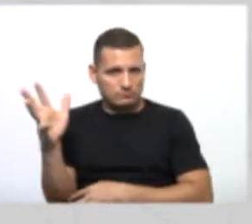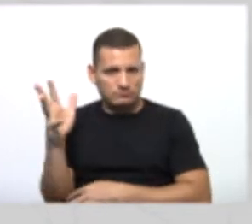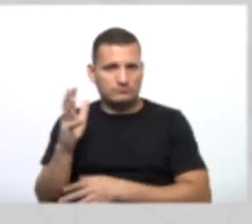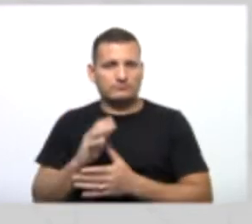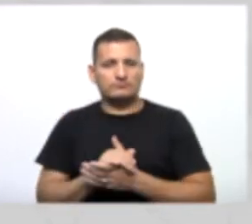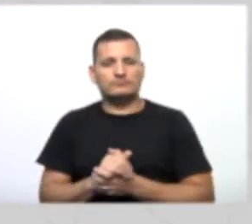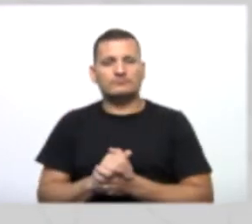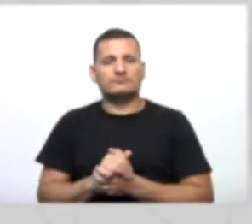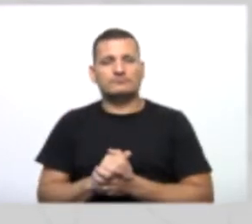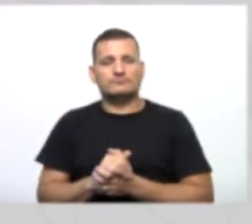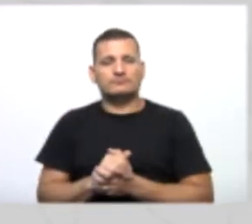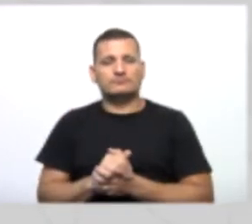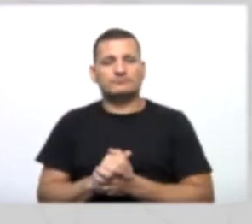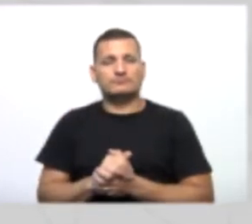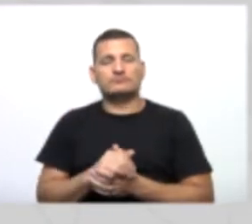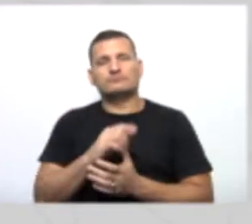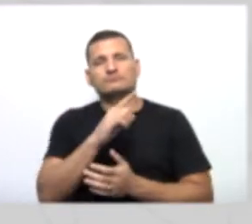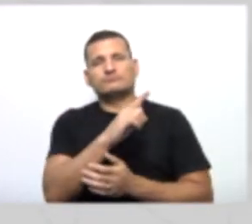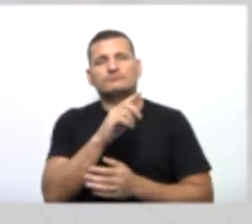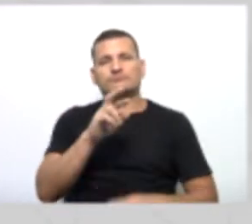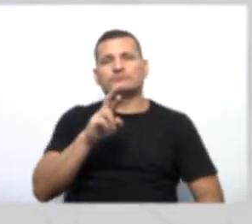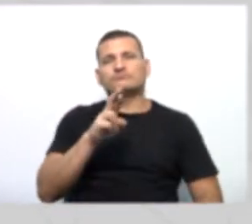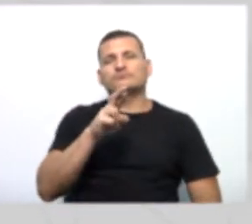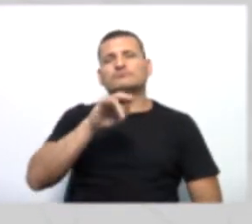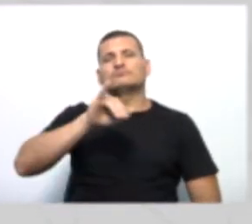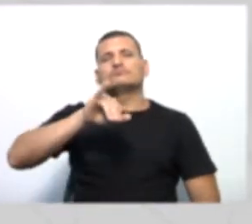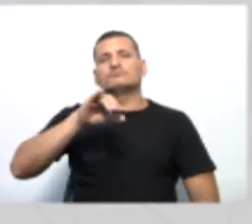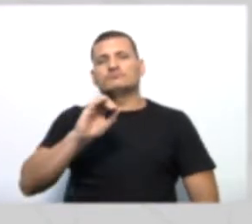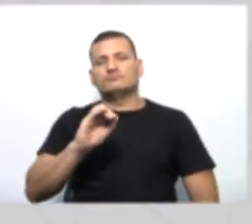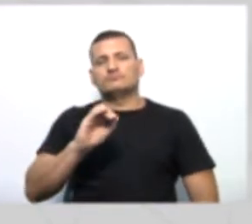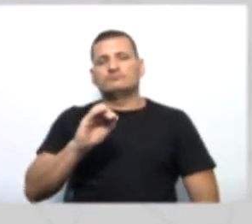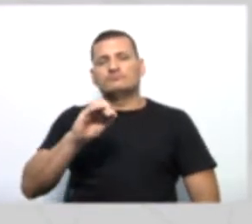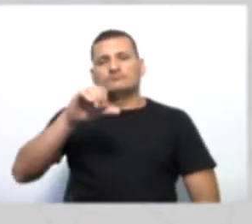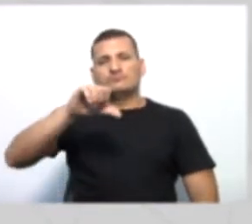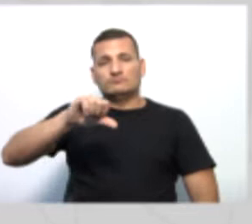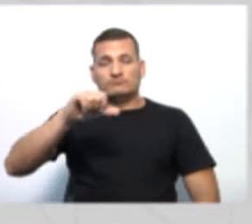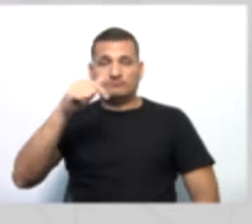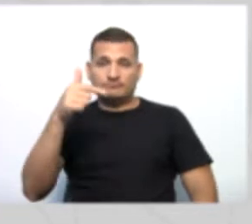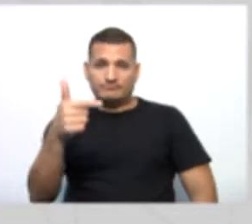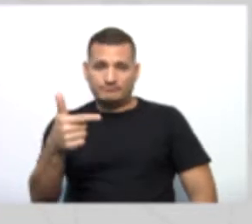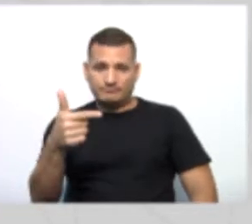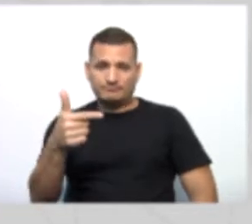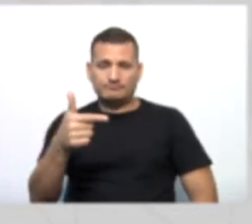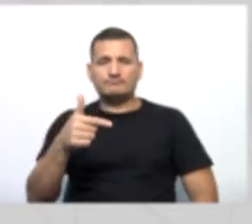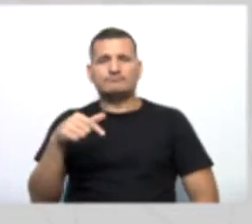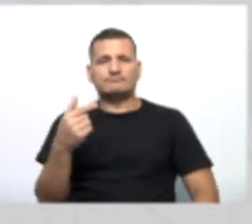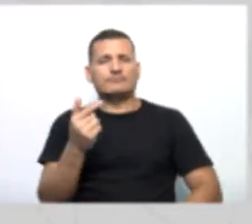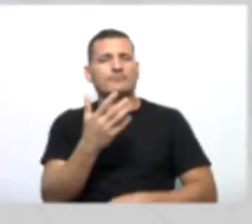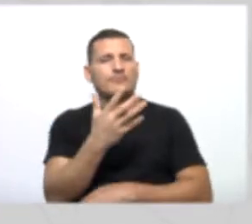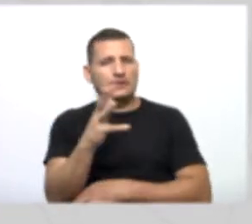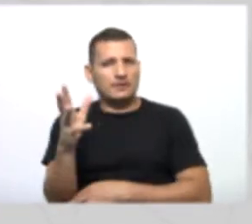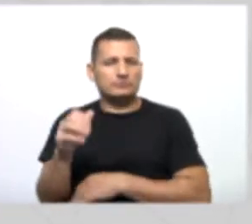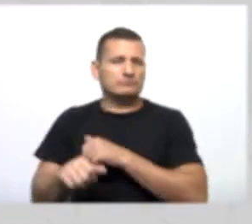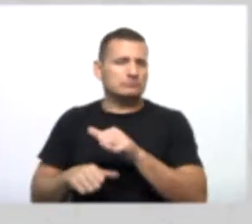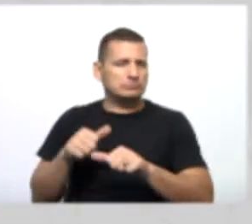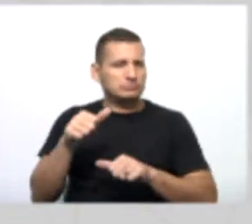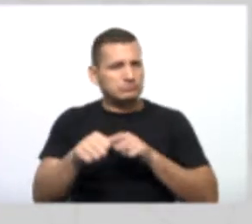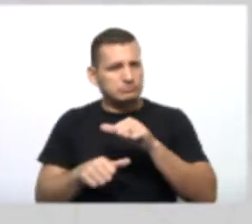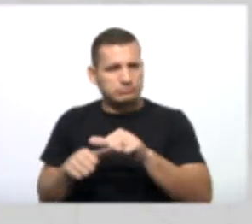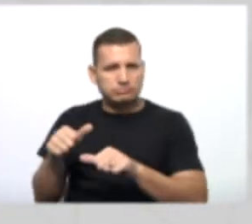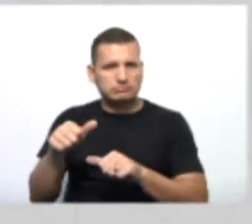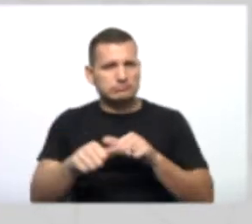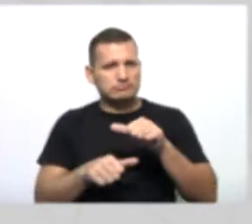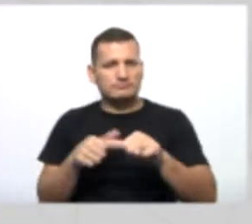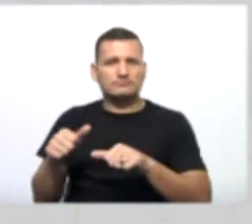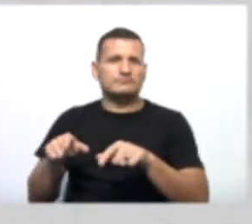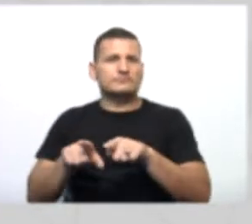na Rio 92, que nós estudamos na aula passada, diante de tantas alterações no meio ambiente, somadas às ameaças